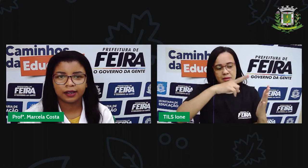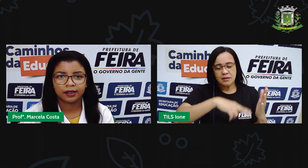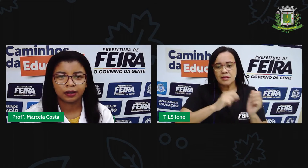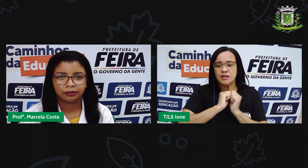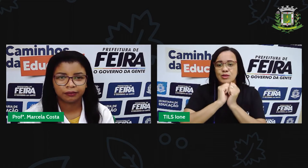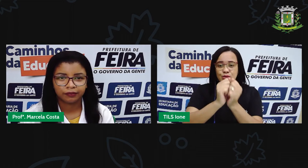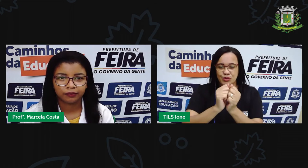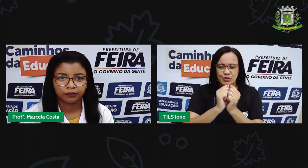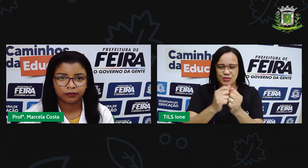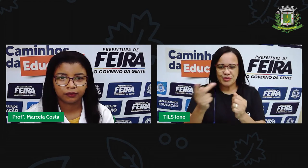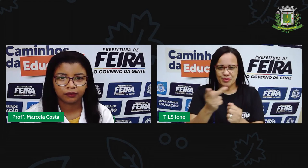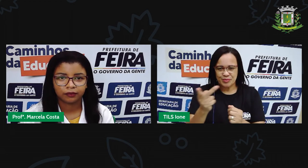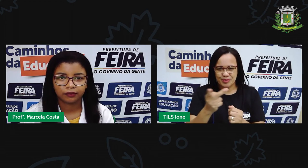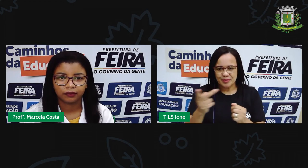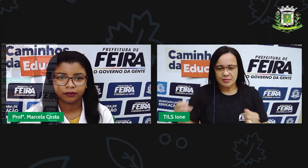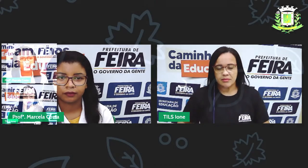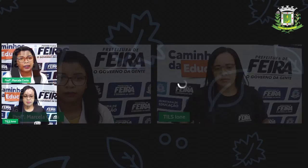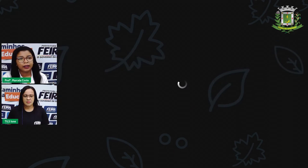AM